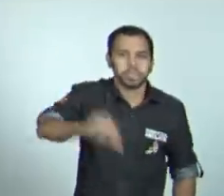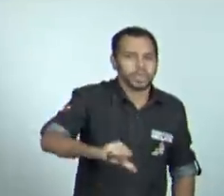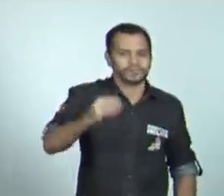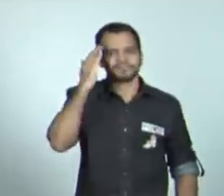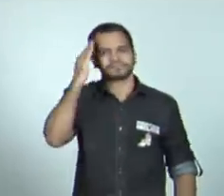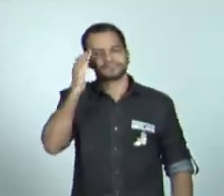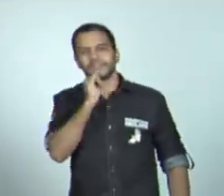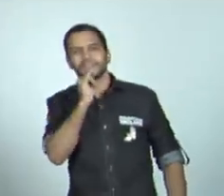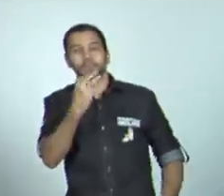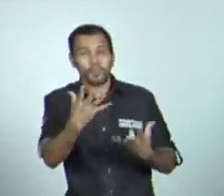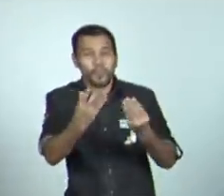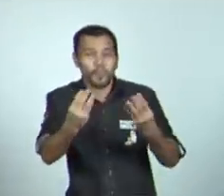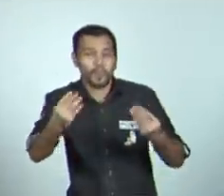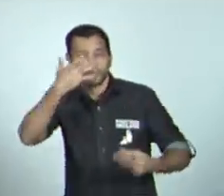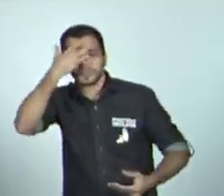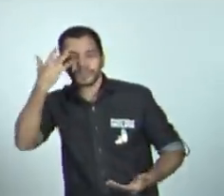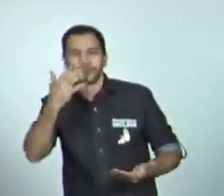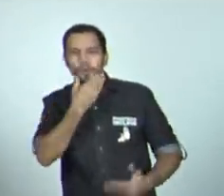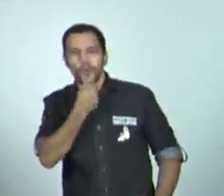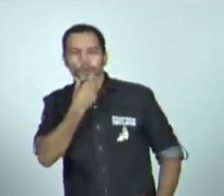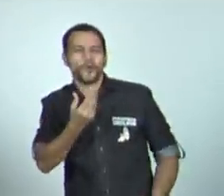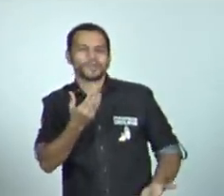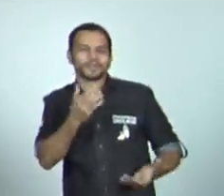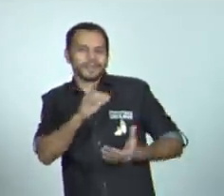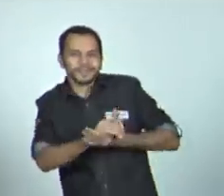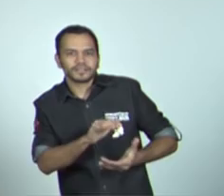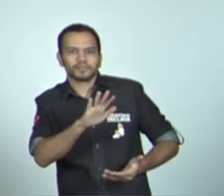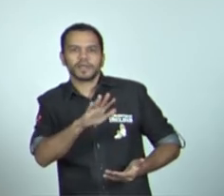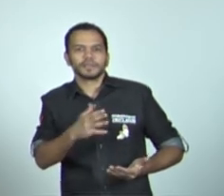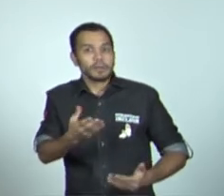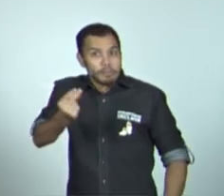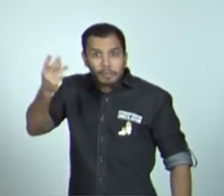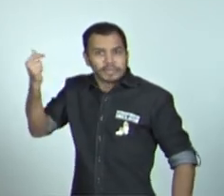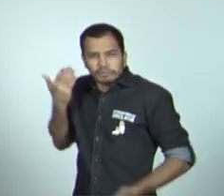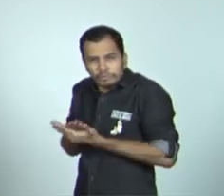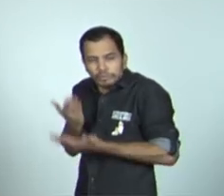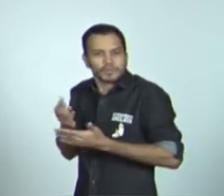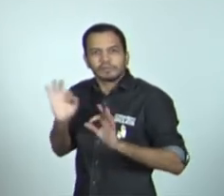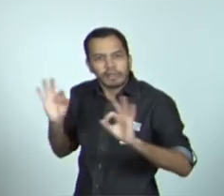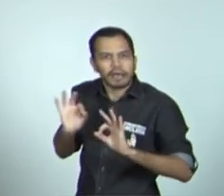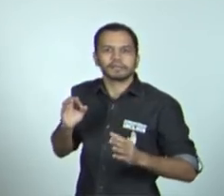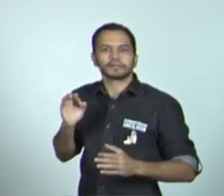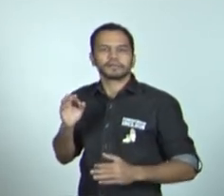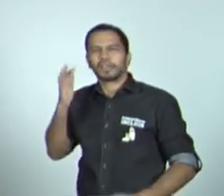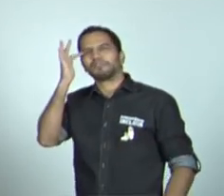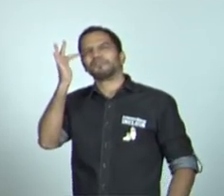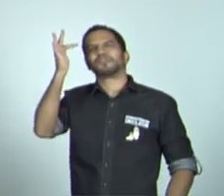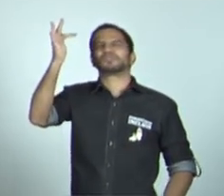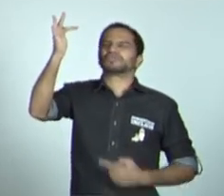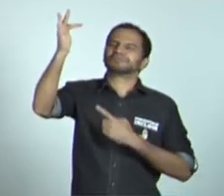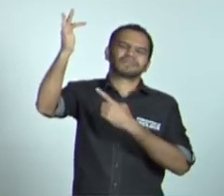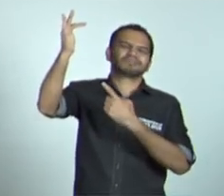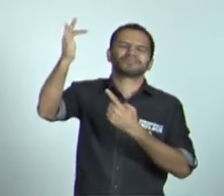quantos chefes de família que não valorizaram o estudo no tempo certo que não olhava para o futuro agora